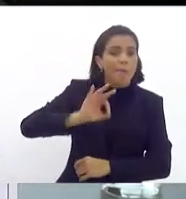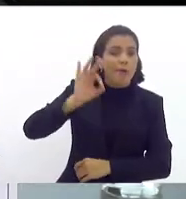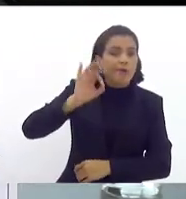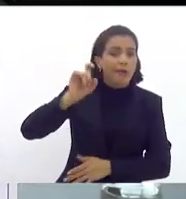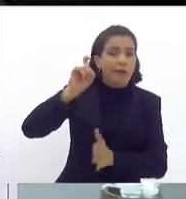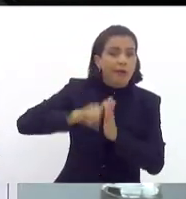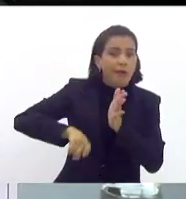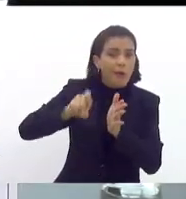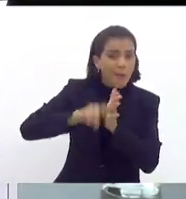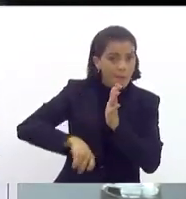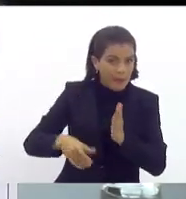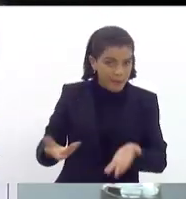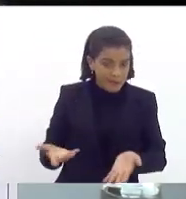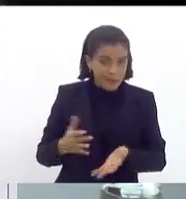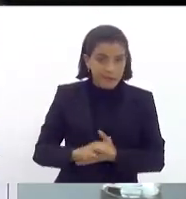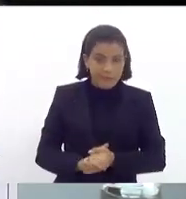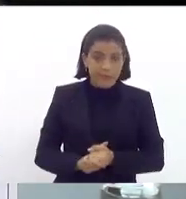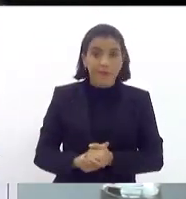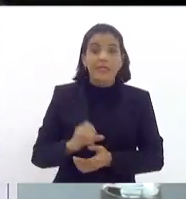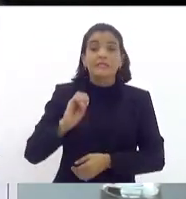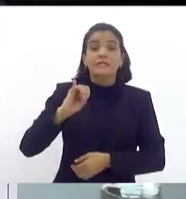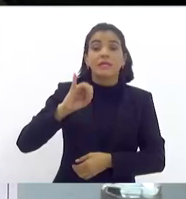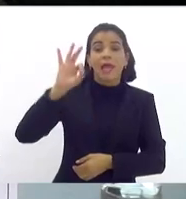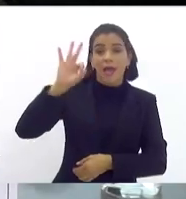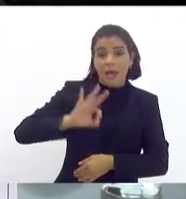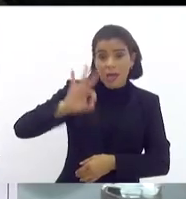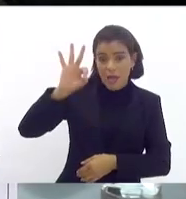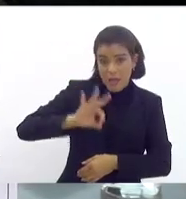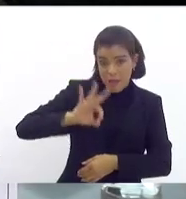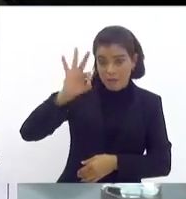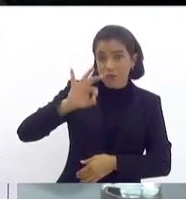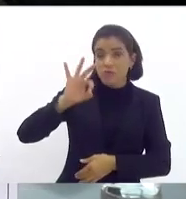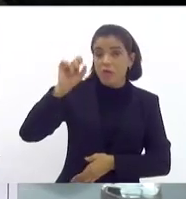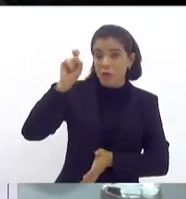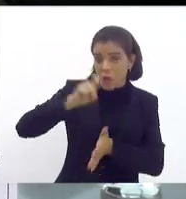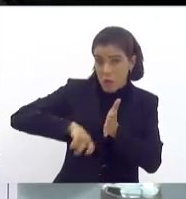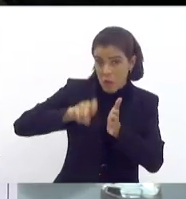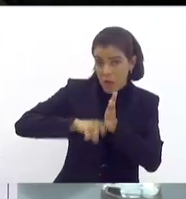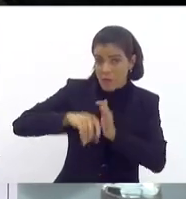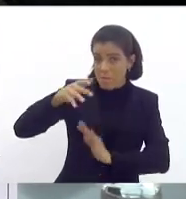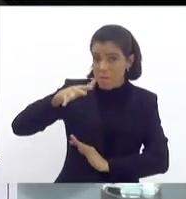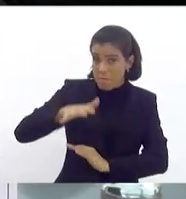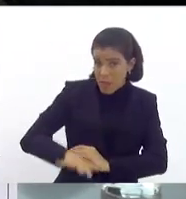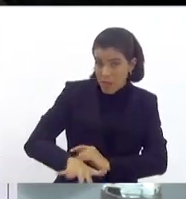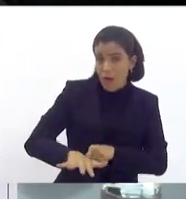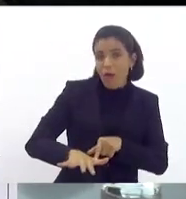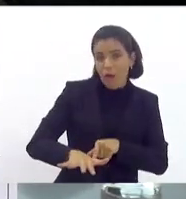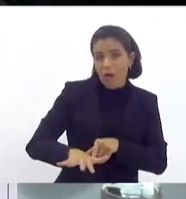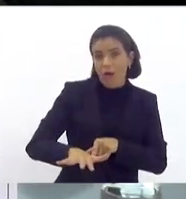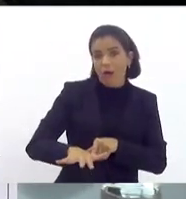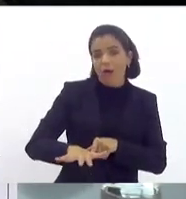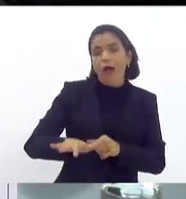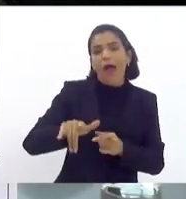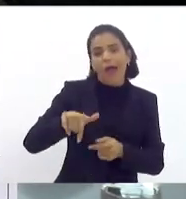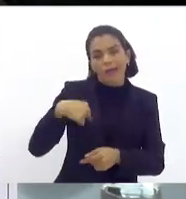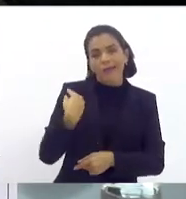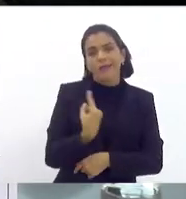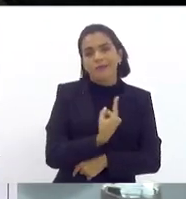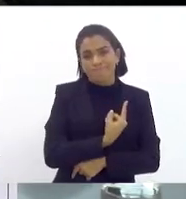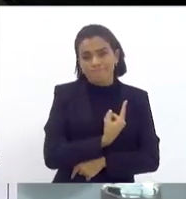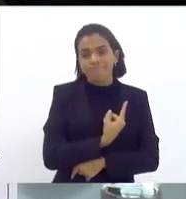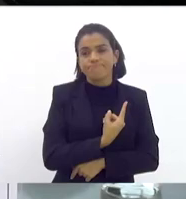praticada. Se as alíquotas forem menores, teria que se aderir